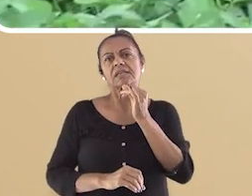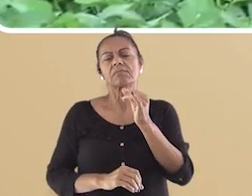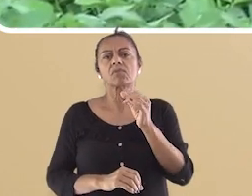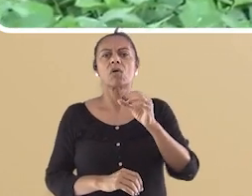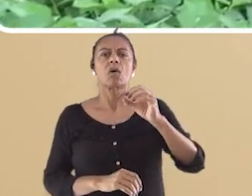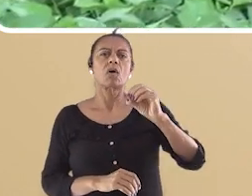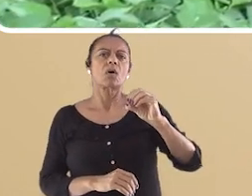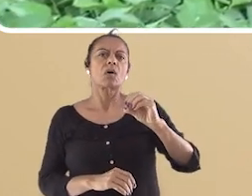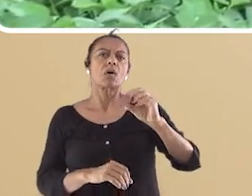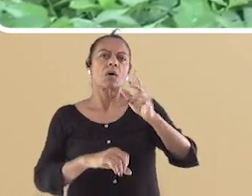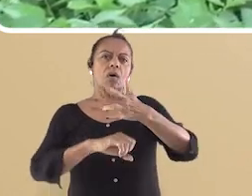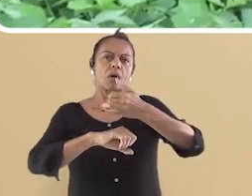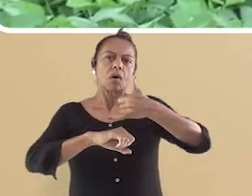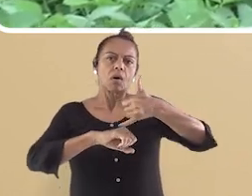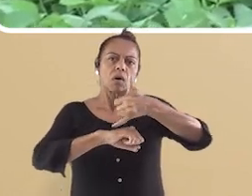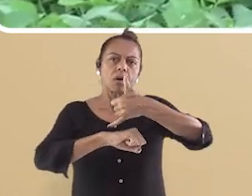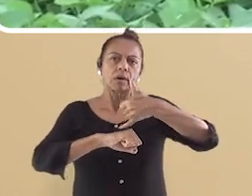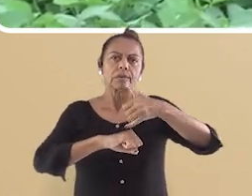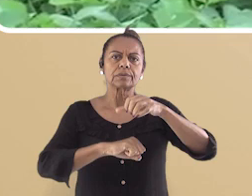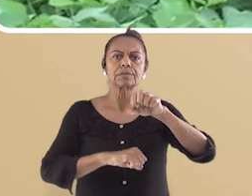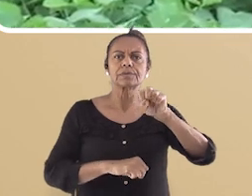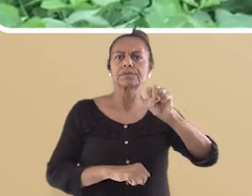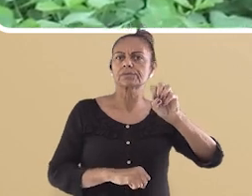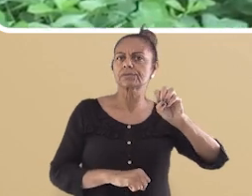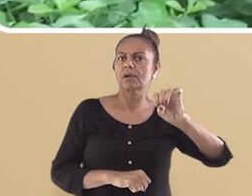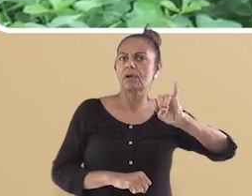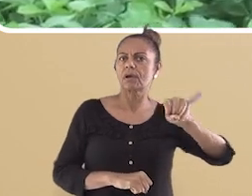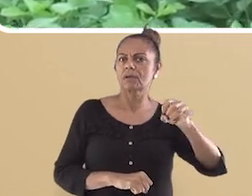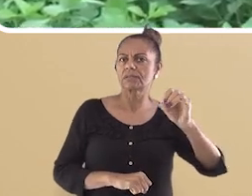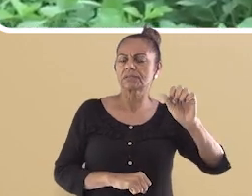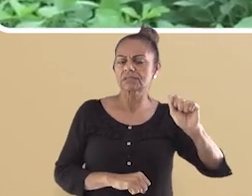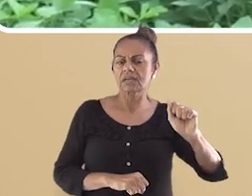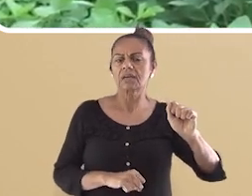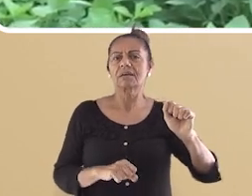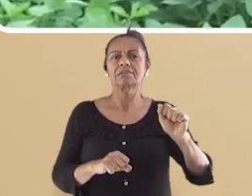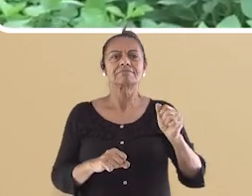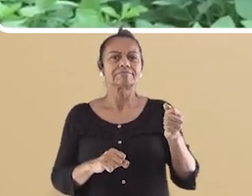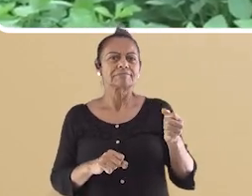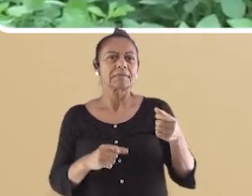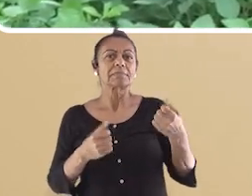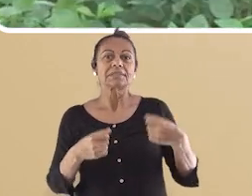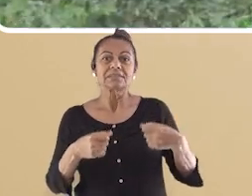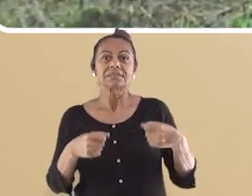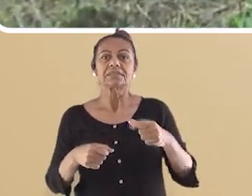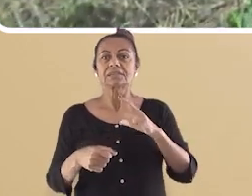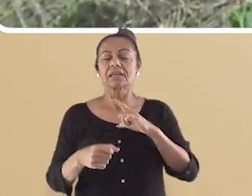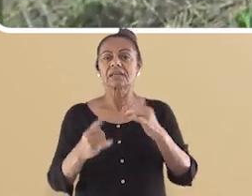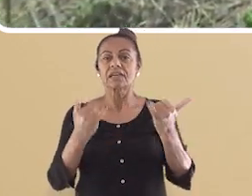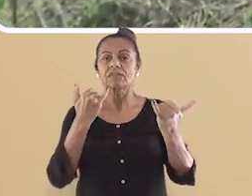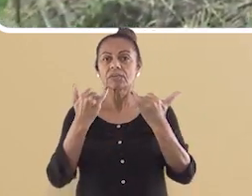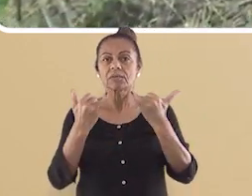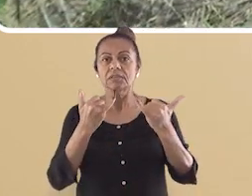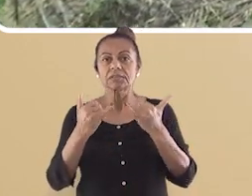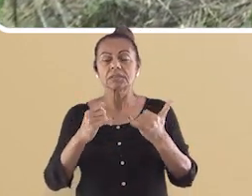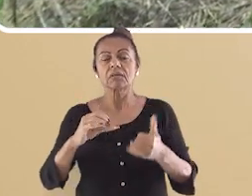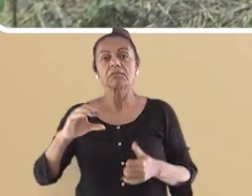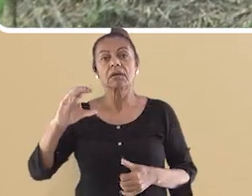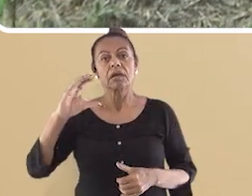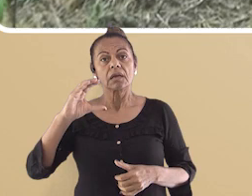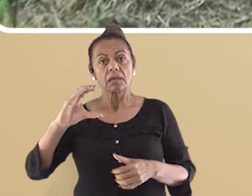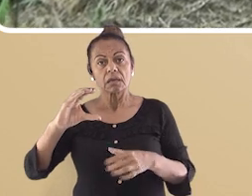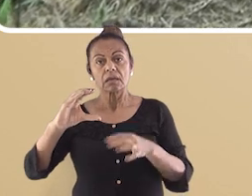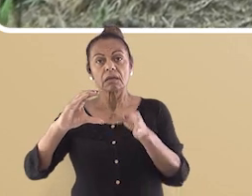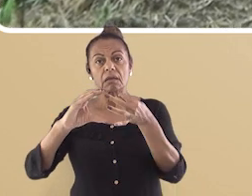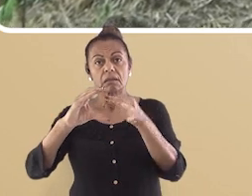maionese de soja, nos alimentos produzidos à base de soja, tem que ter essa informação, o T de transgênico. Isso significa